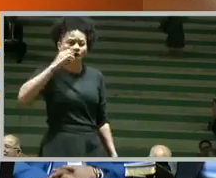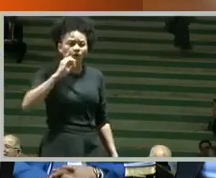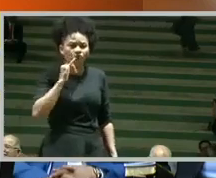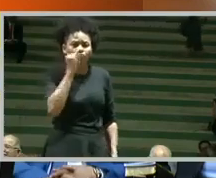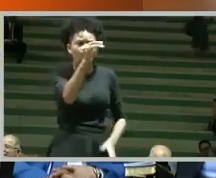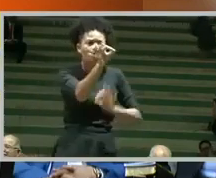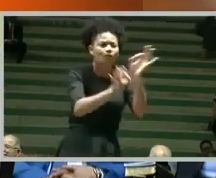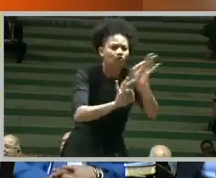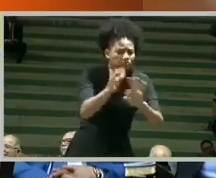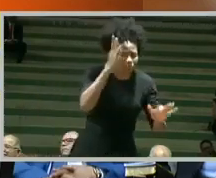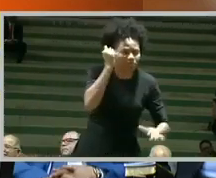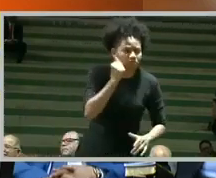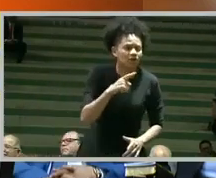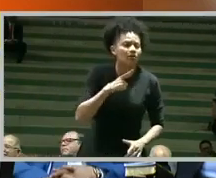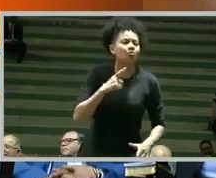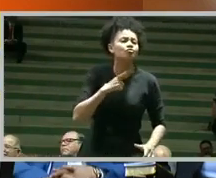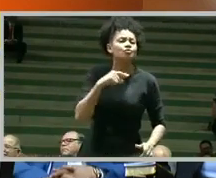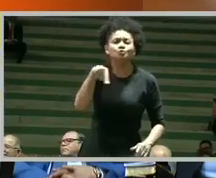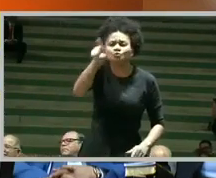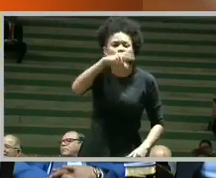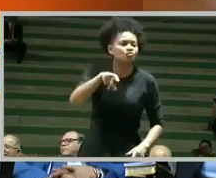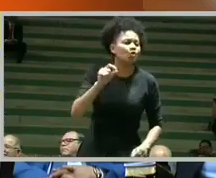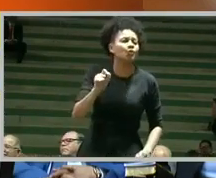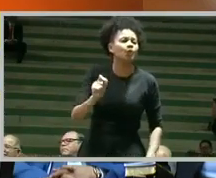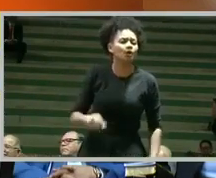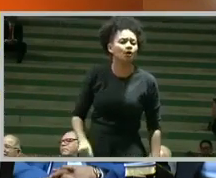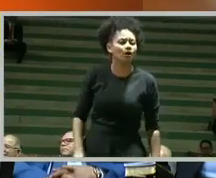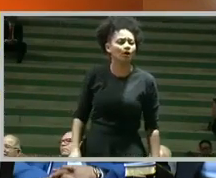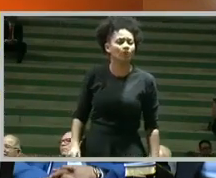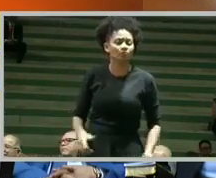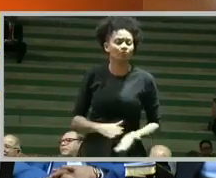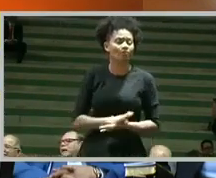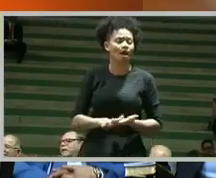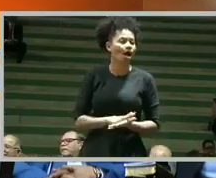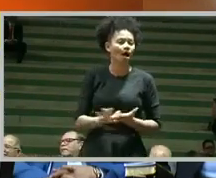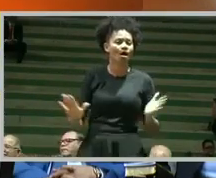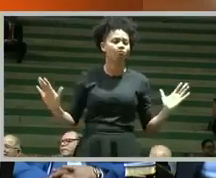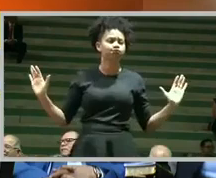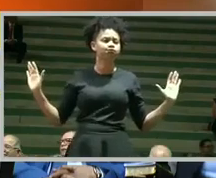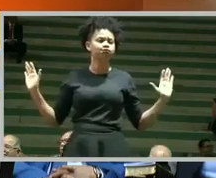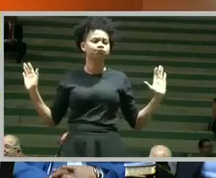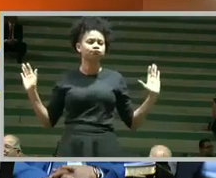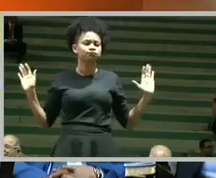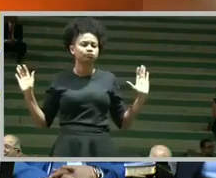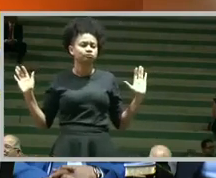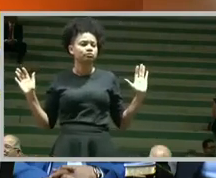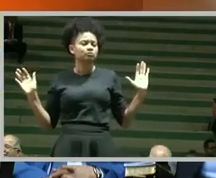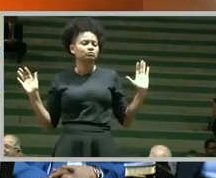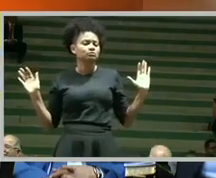faz, sabe o que resta para nós fazermos? Nada.